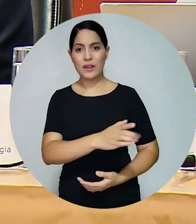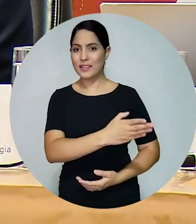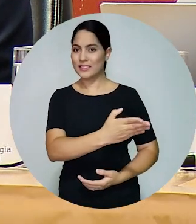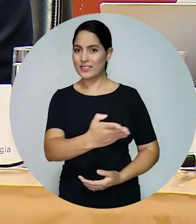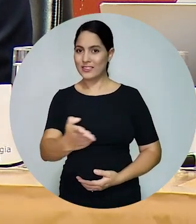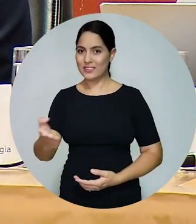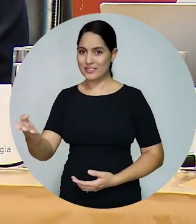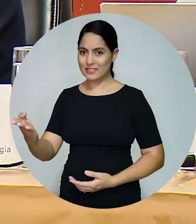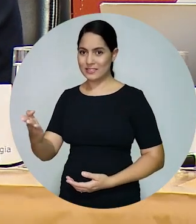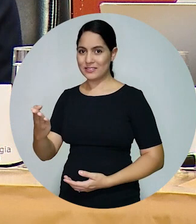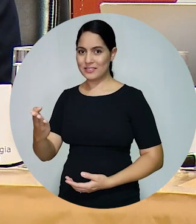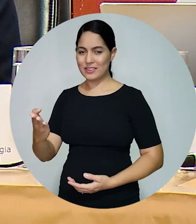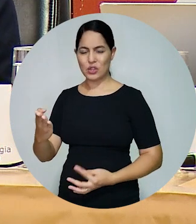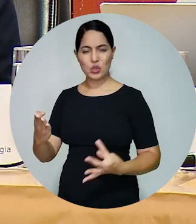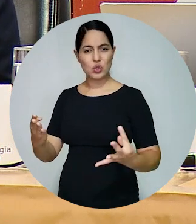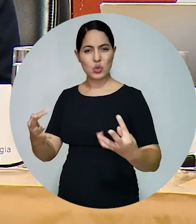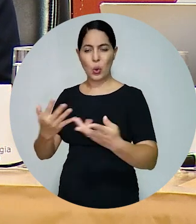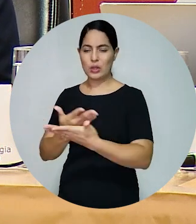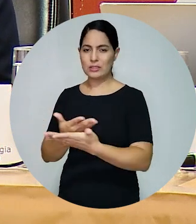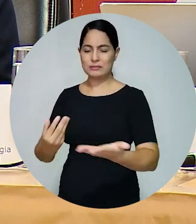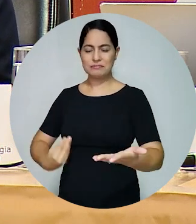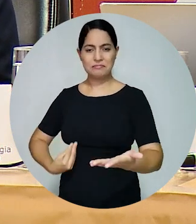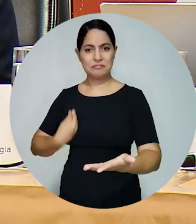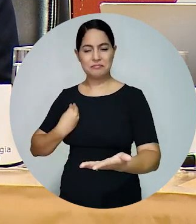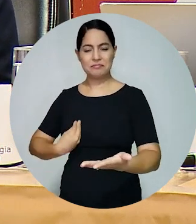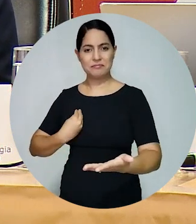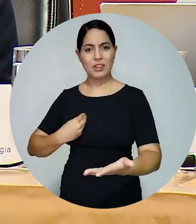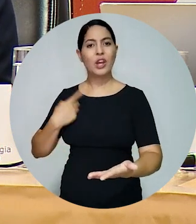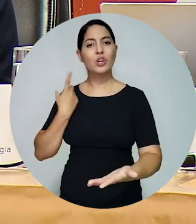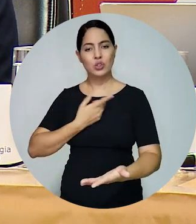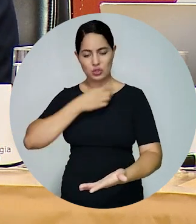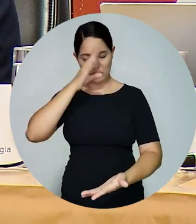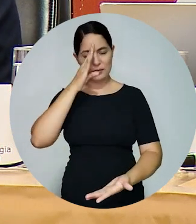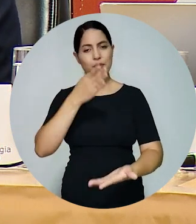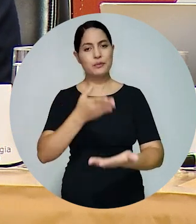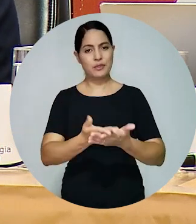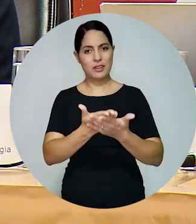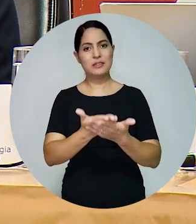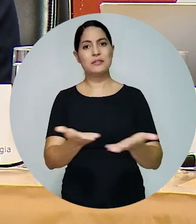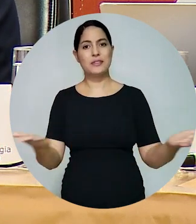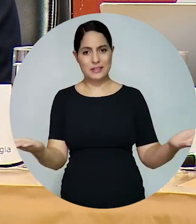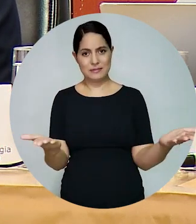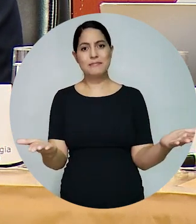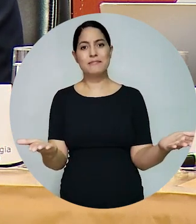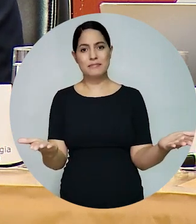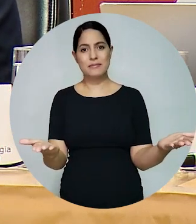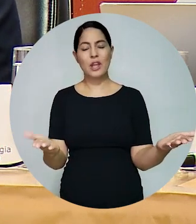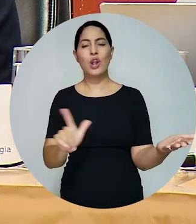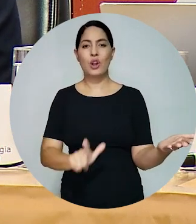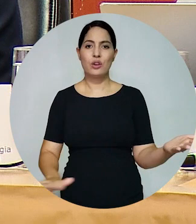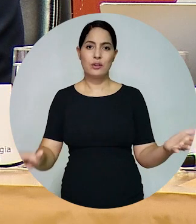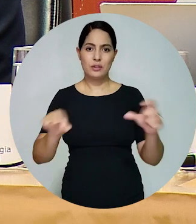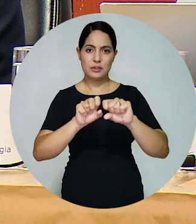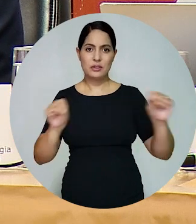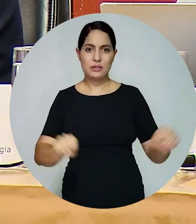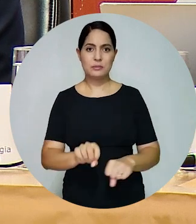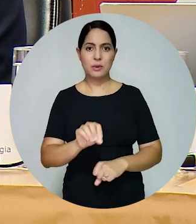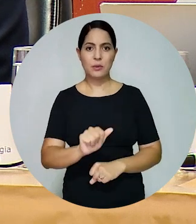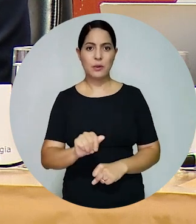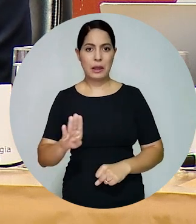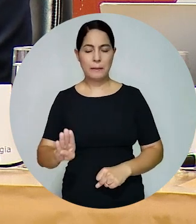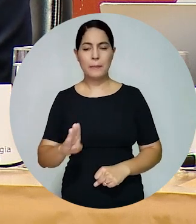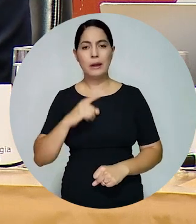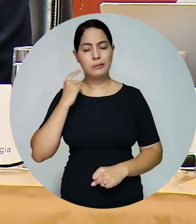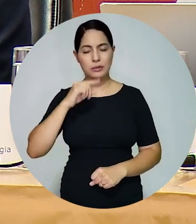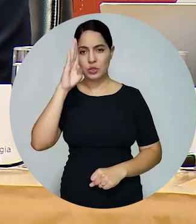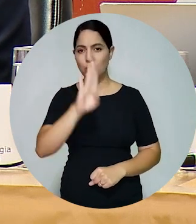e em todas vocês toda a confiança que é esperada por nós, não só do sistema OAB, mas